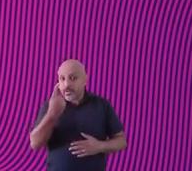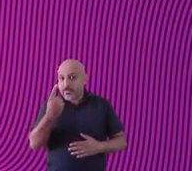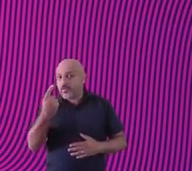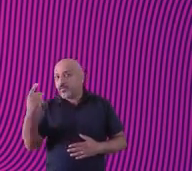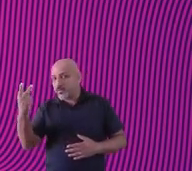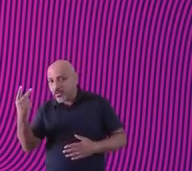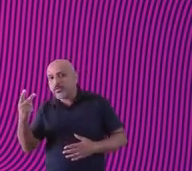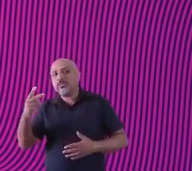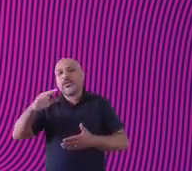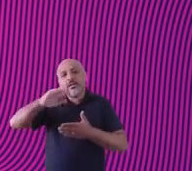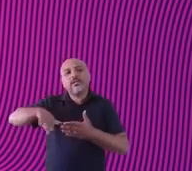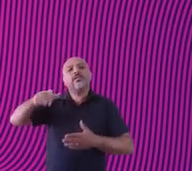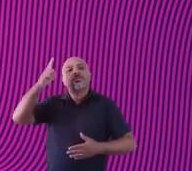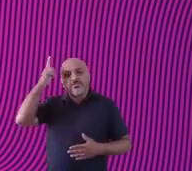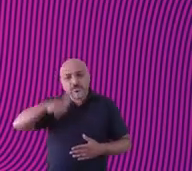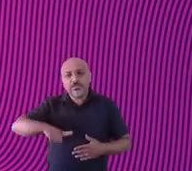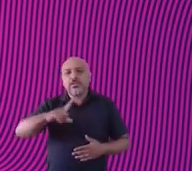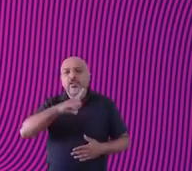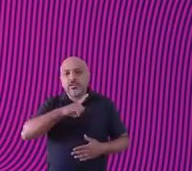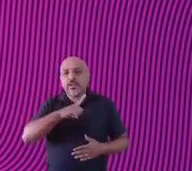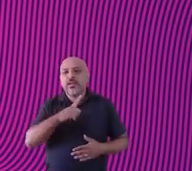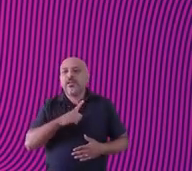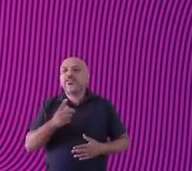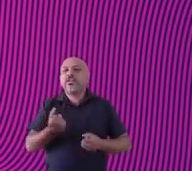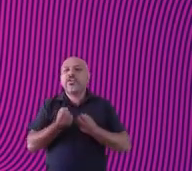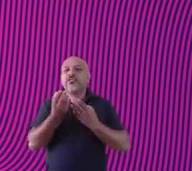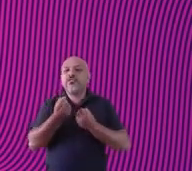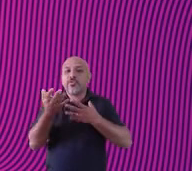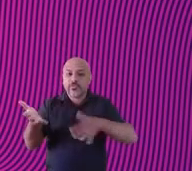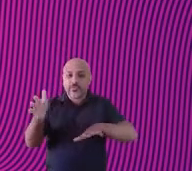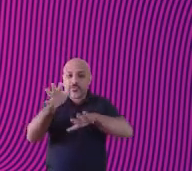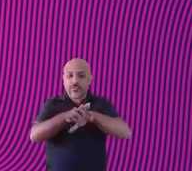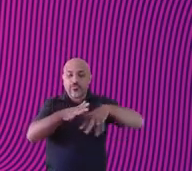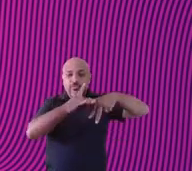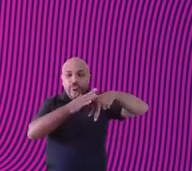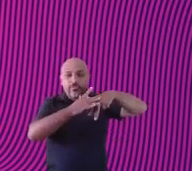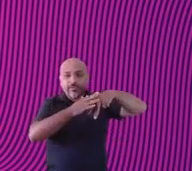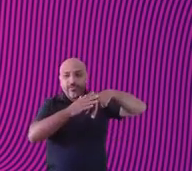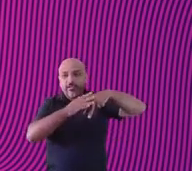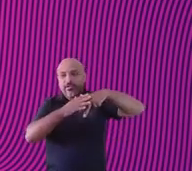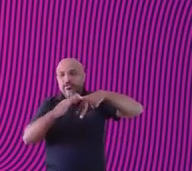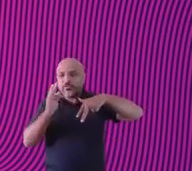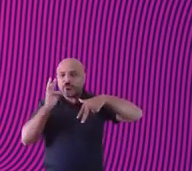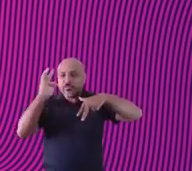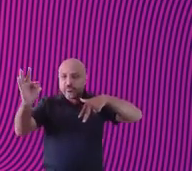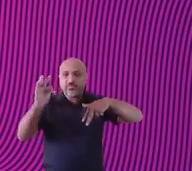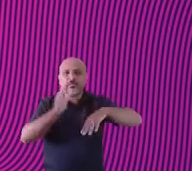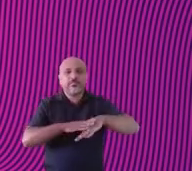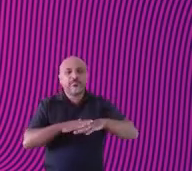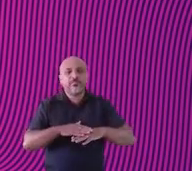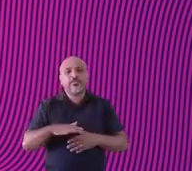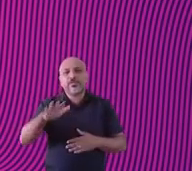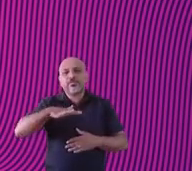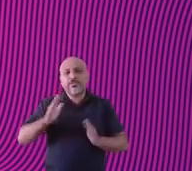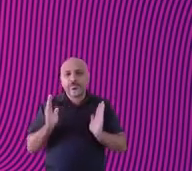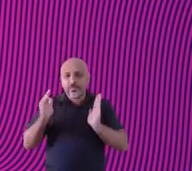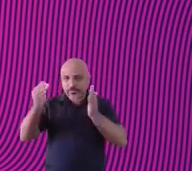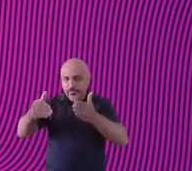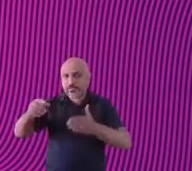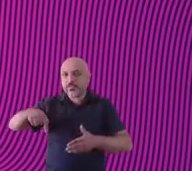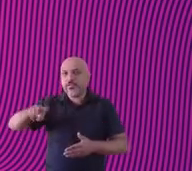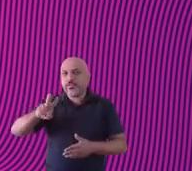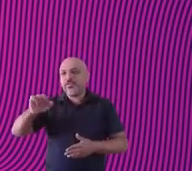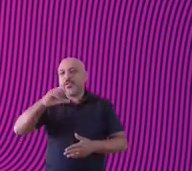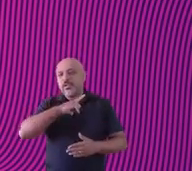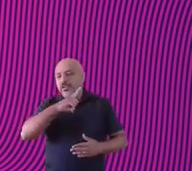no cenário da recidiva e ter essa informação para inclusão dos pacientes no futuro nos estudos de hibisco específico cetim a gente vai